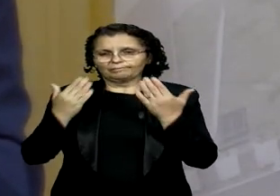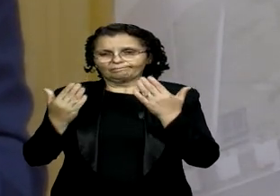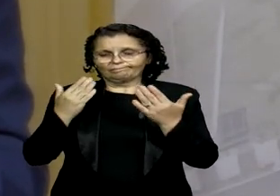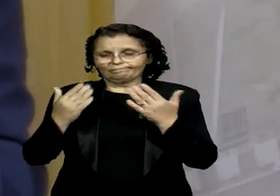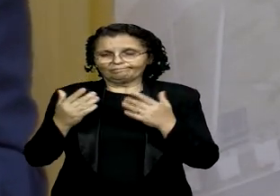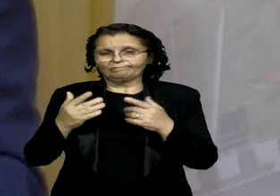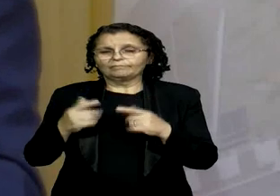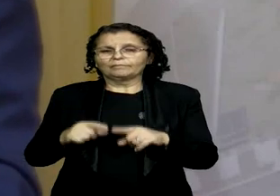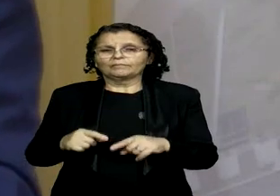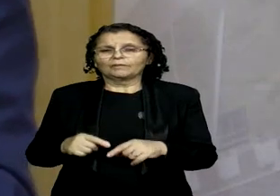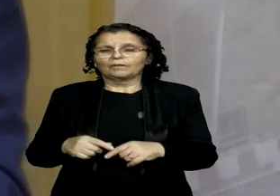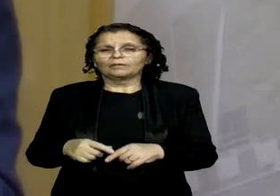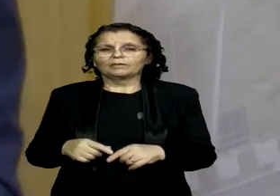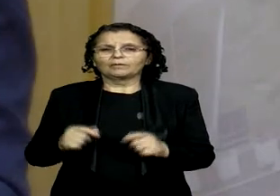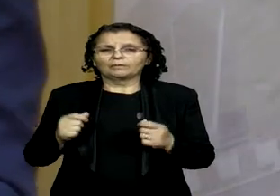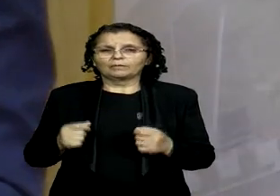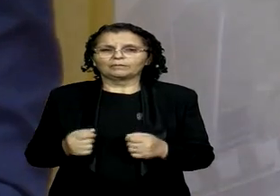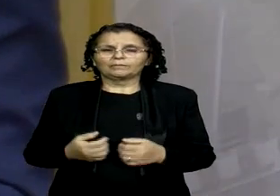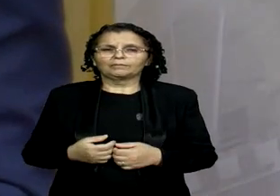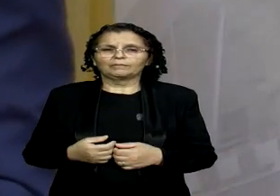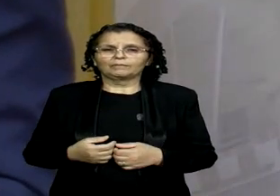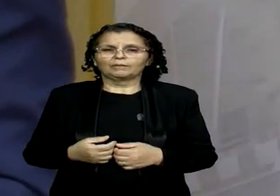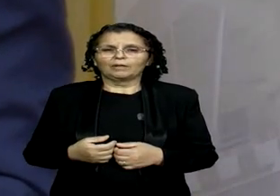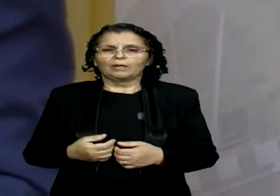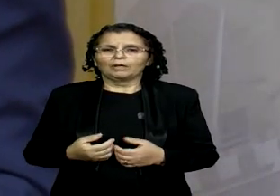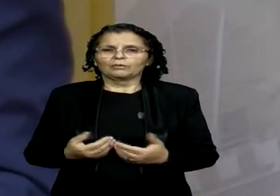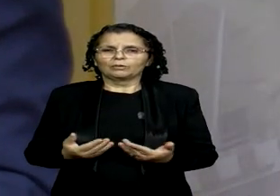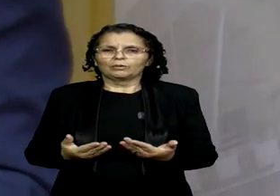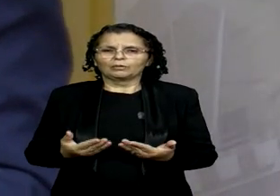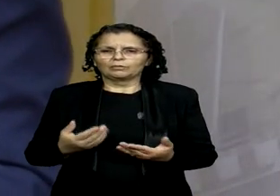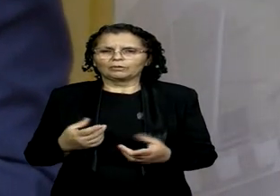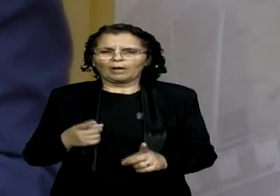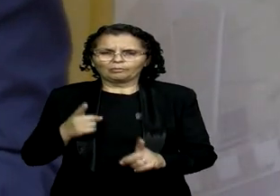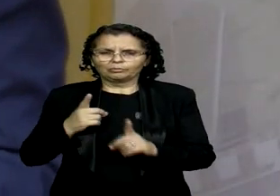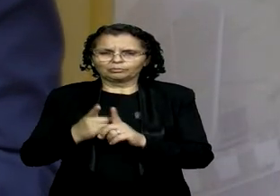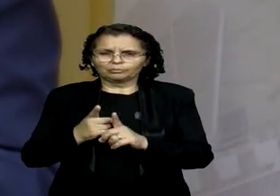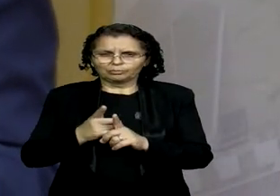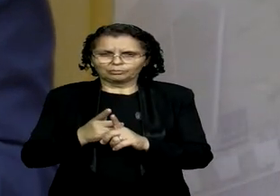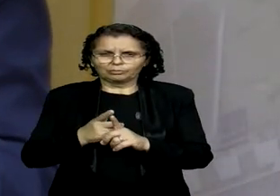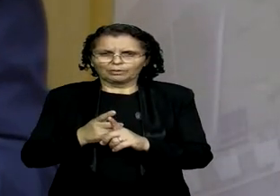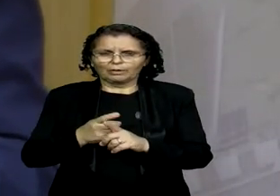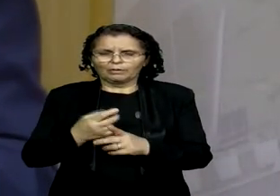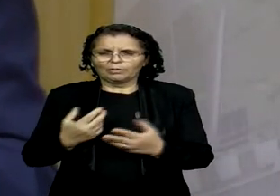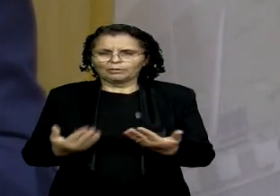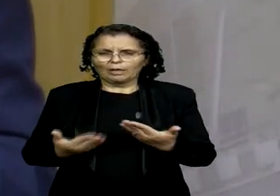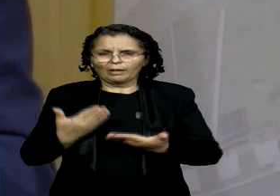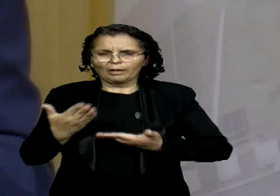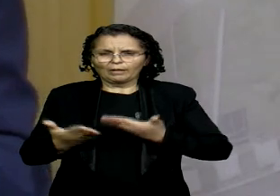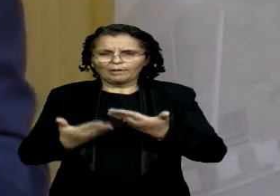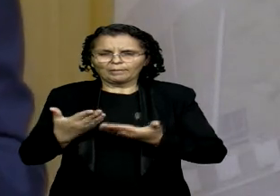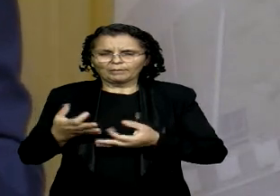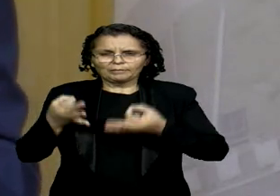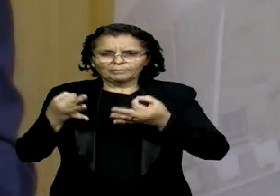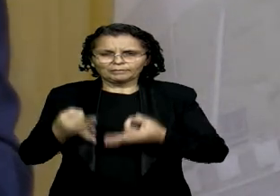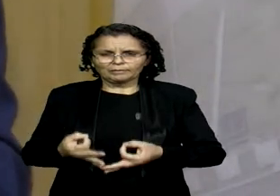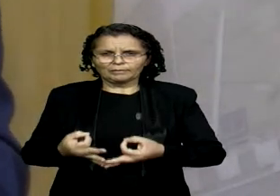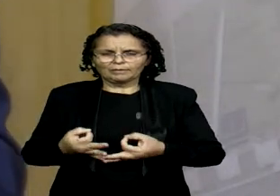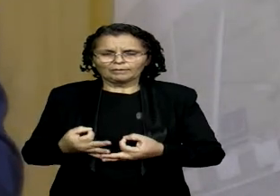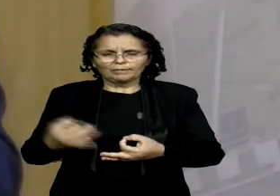neuropsiquiátricos. E seu diagnóstico, senhor presidente, o diagnóstico e tratamento adequado